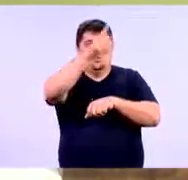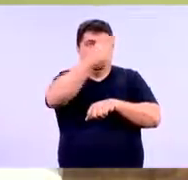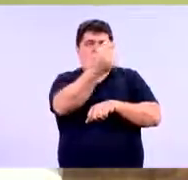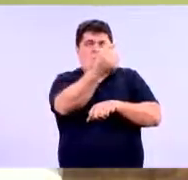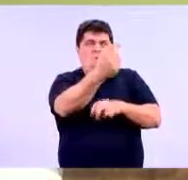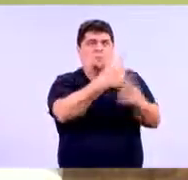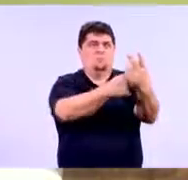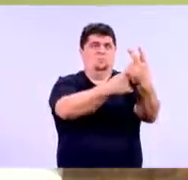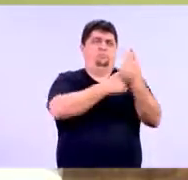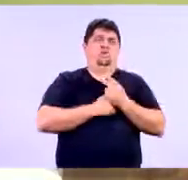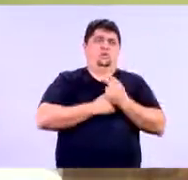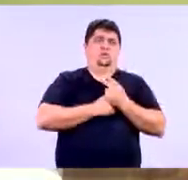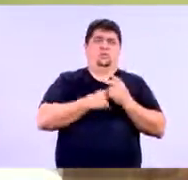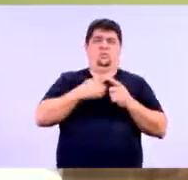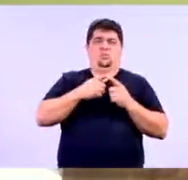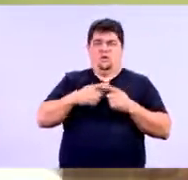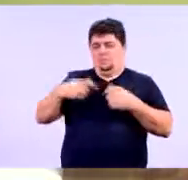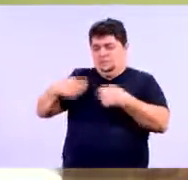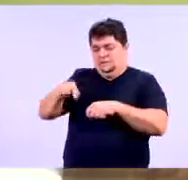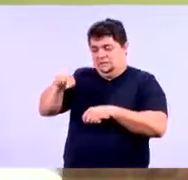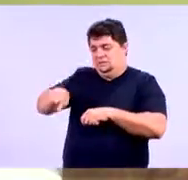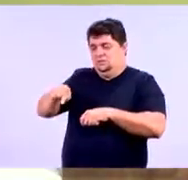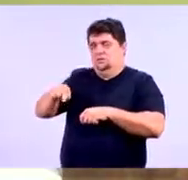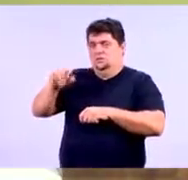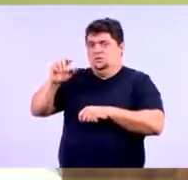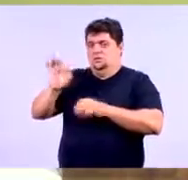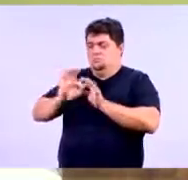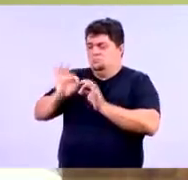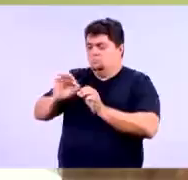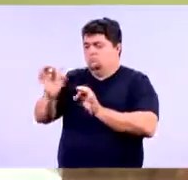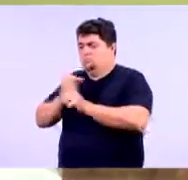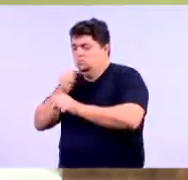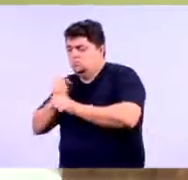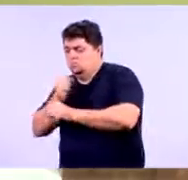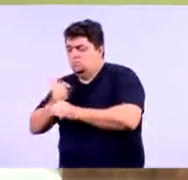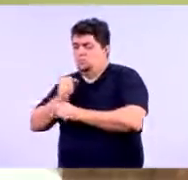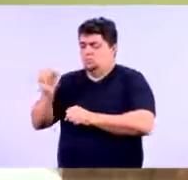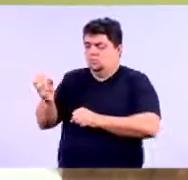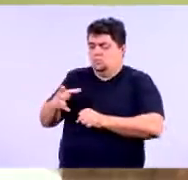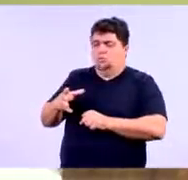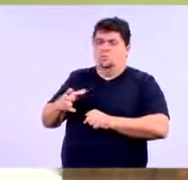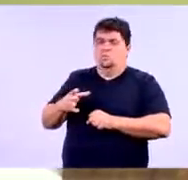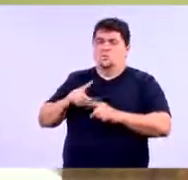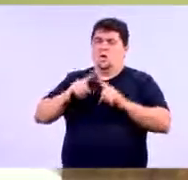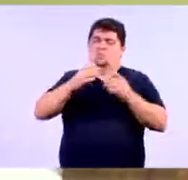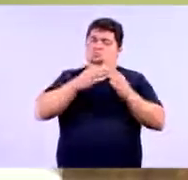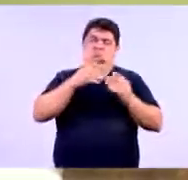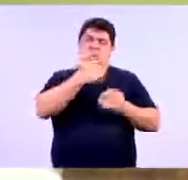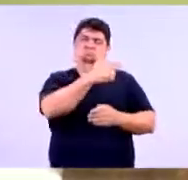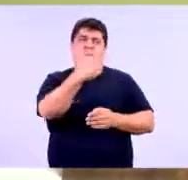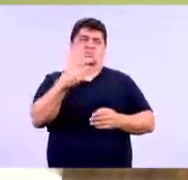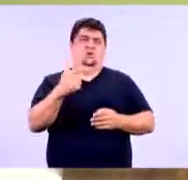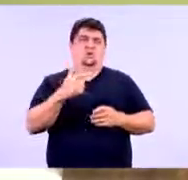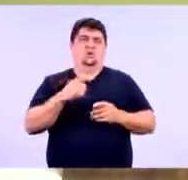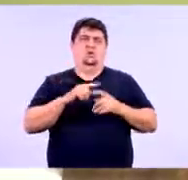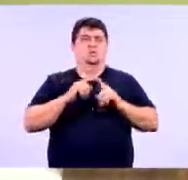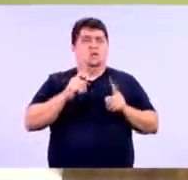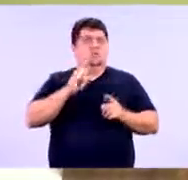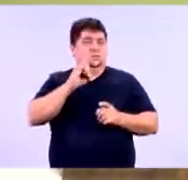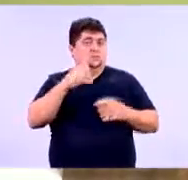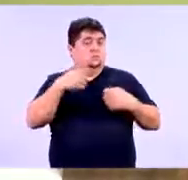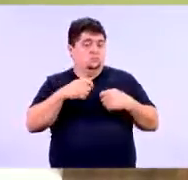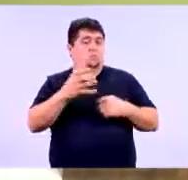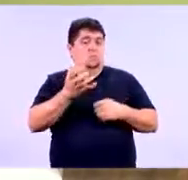cobrado esse tributo que é o empréstimo compulsório. Mas por bem resolveram não fazer, não houve a necessidade, mas como o professor